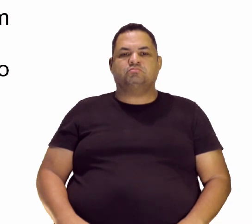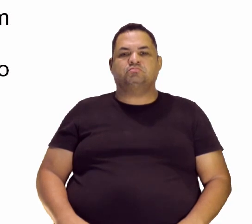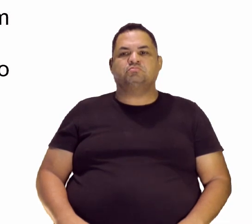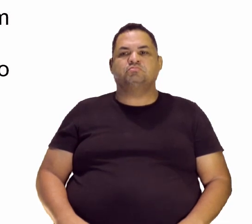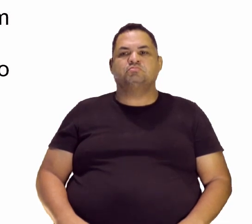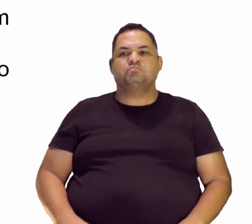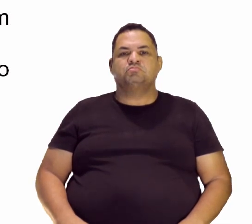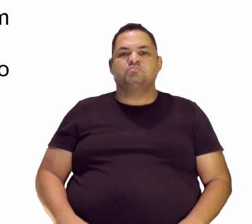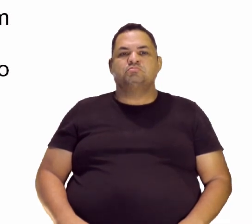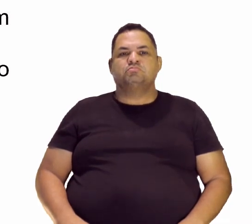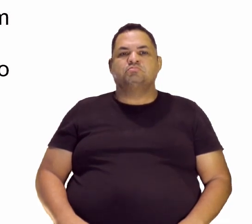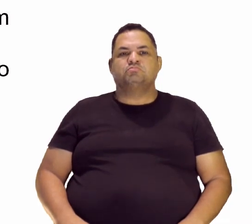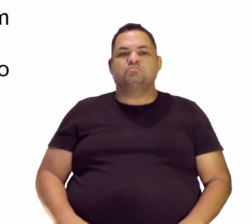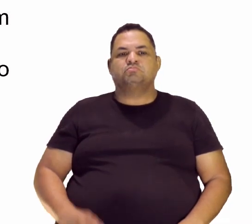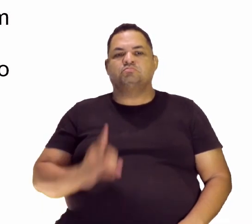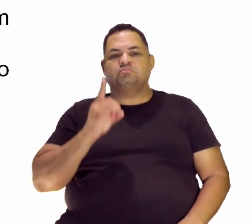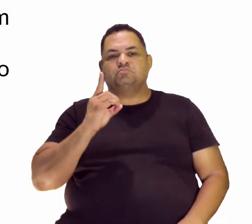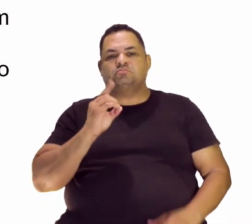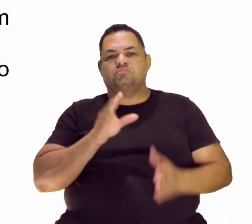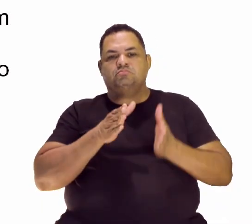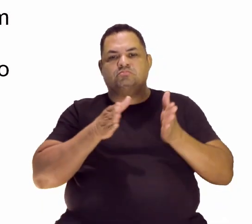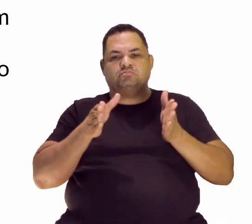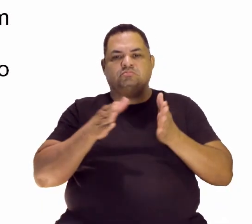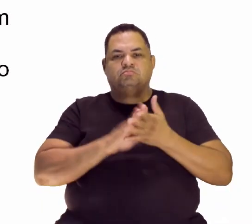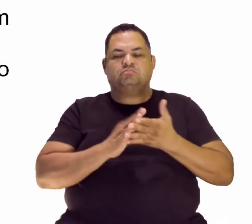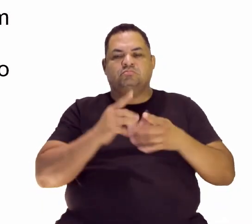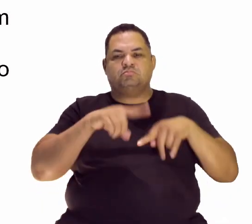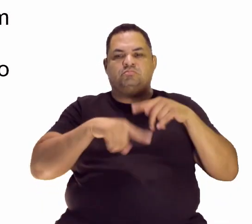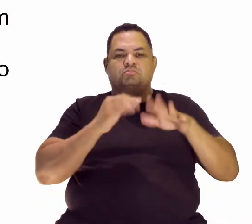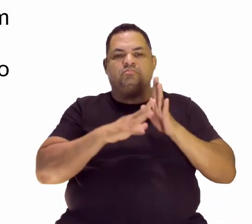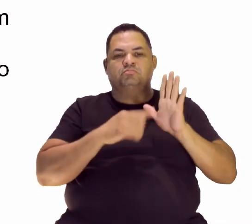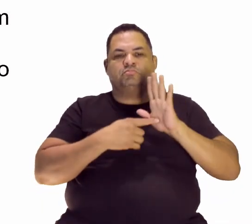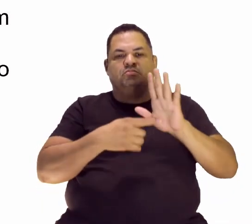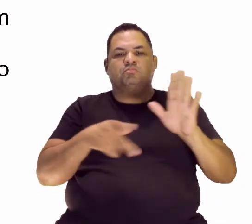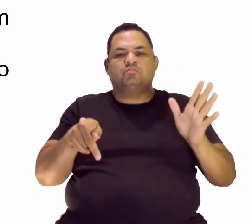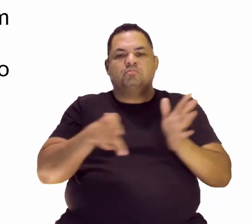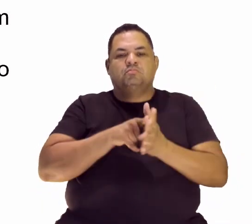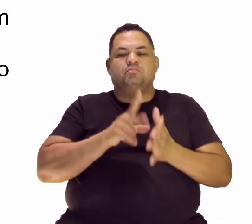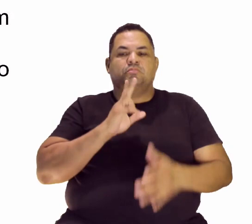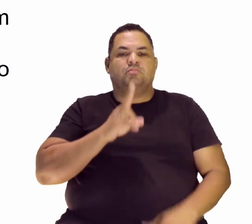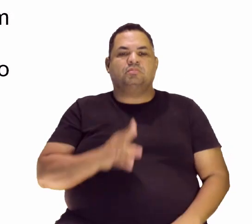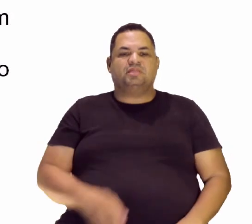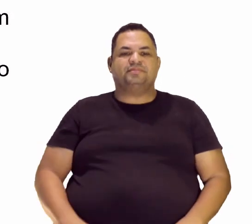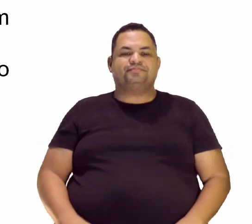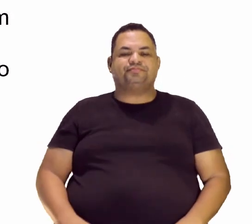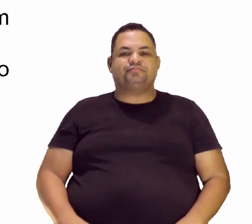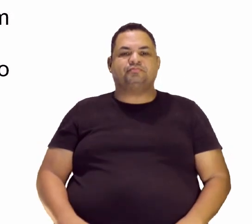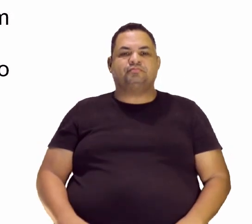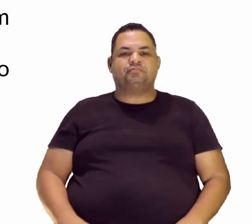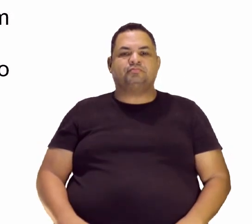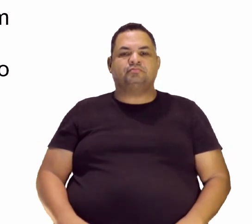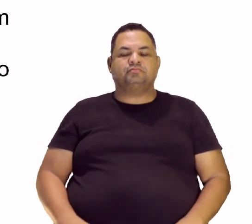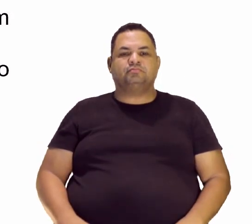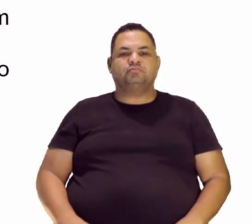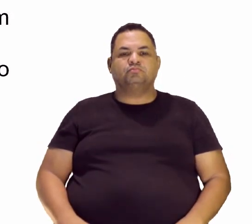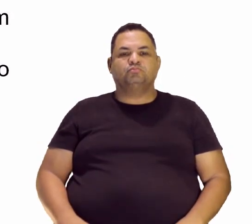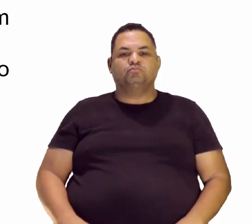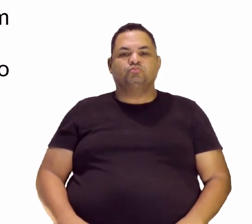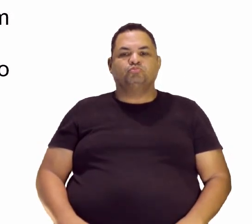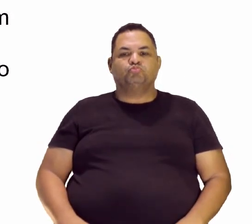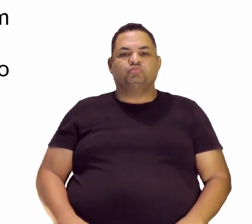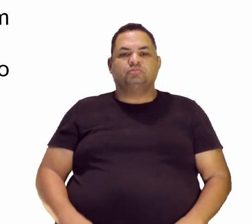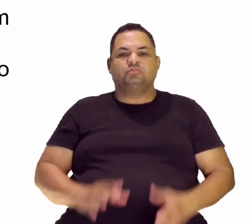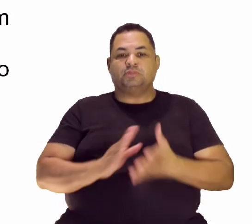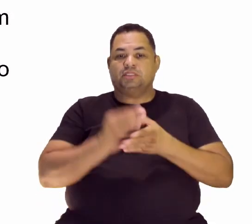propriedades. D, em um período os elementos apresentam propriedades químicas semelhantes? Não. Propriedades semelhantes apresentam